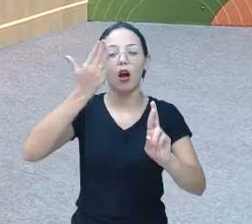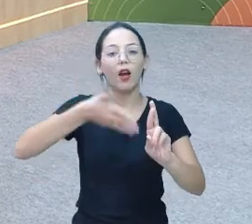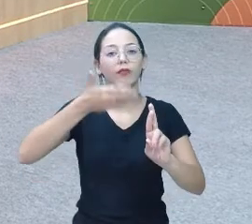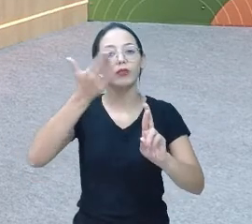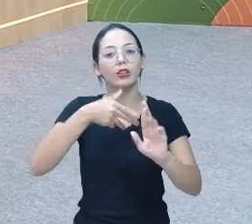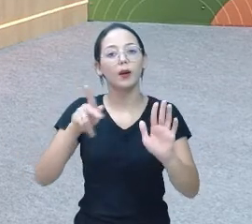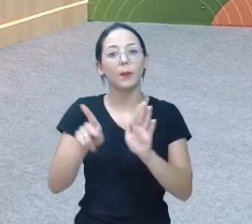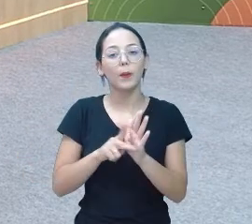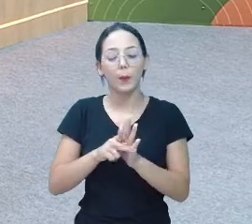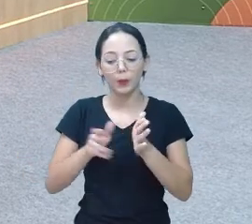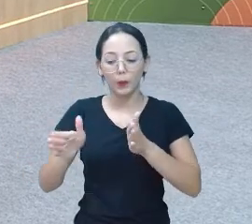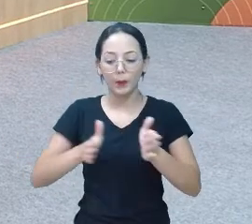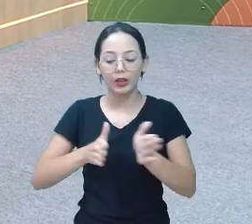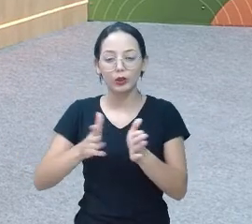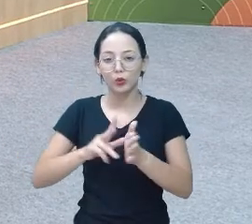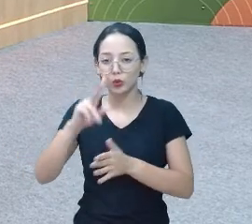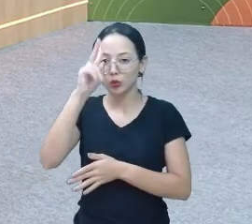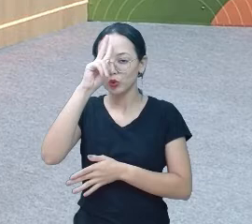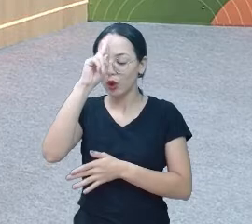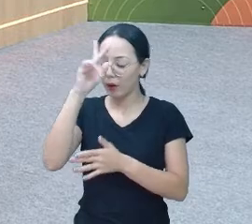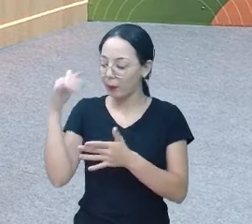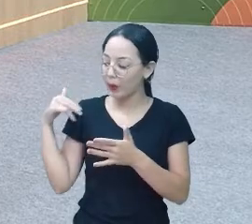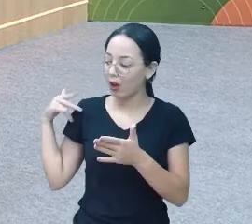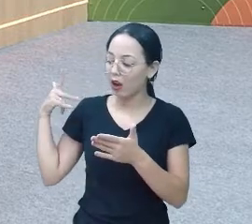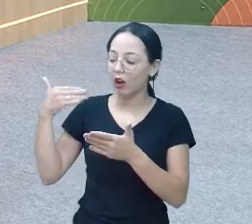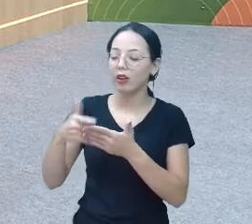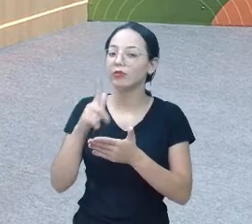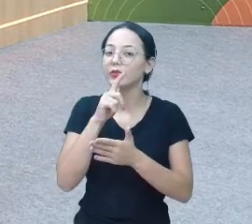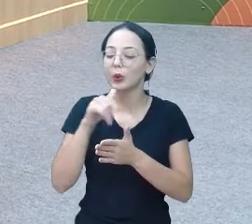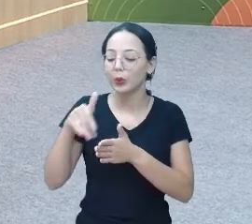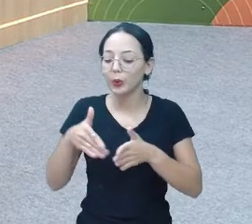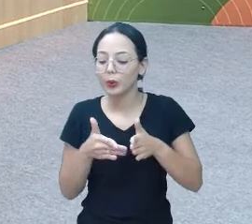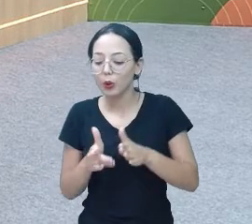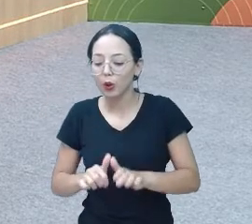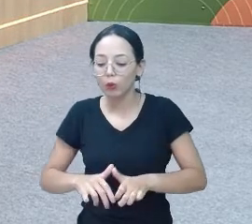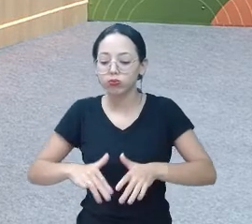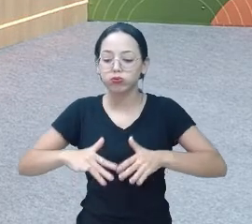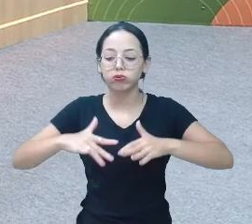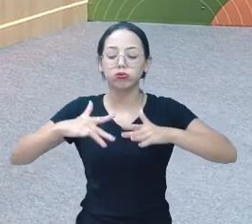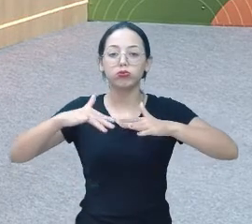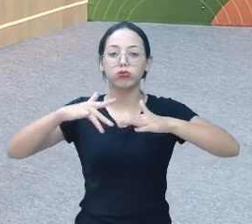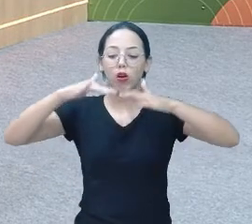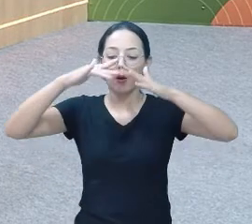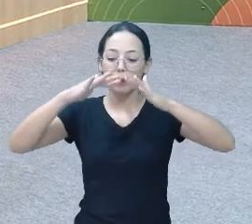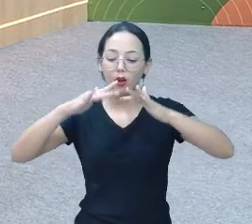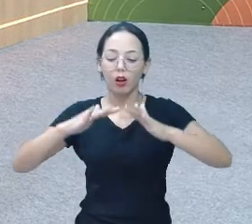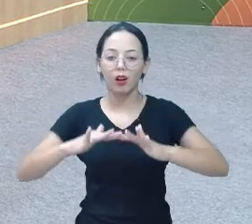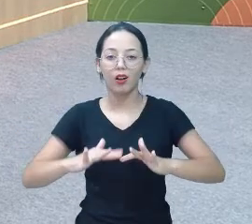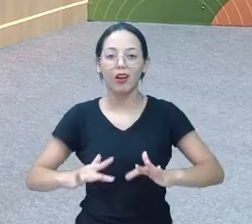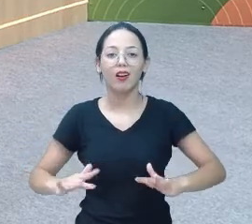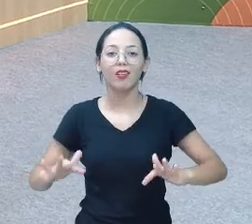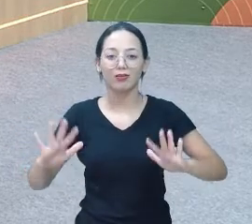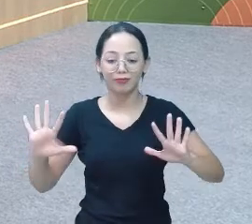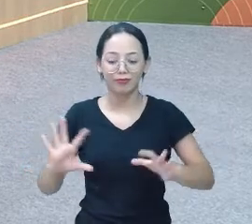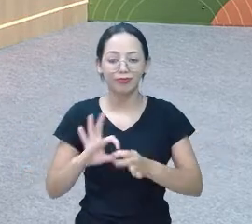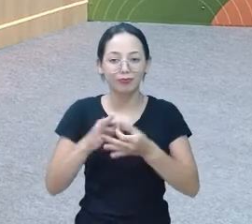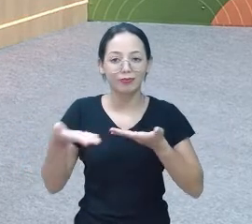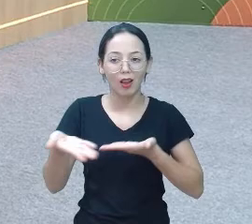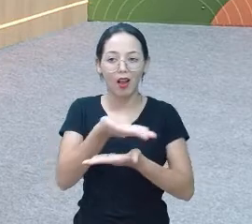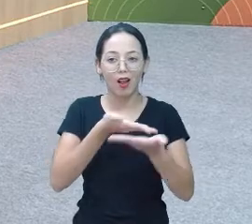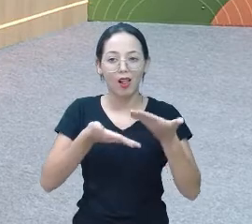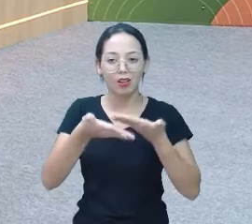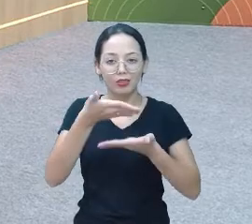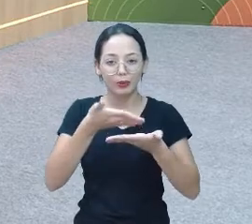esse período histórico da enchente e da diminuição do nível do rio, tá certo? Então, perceba